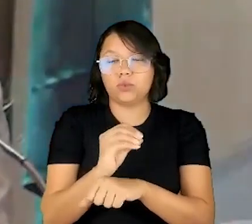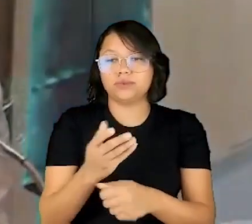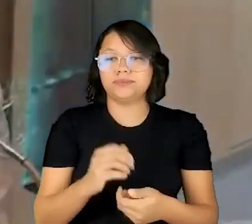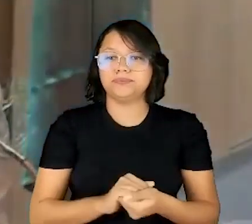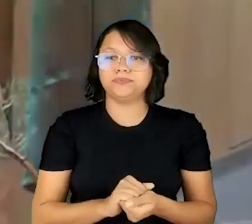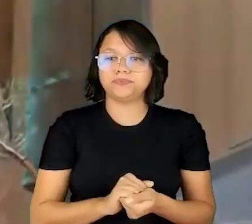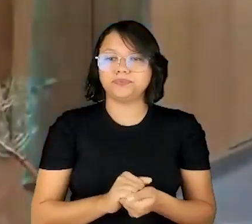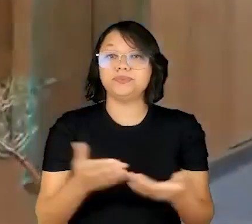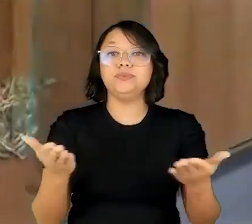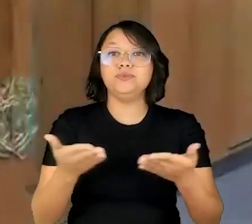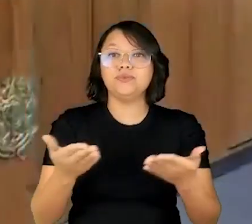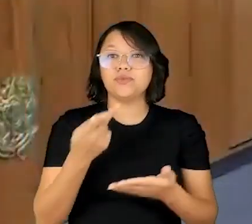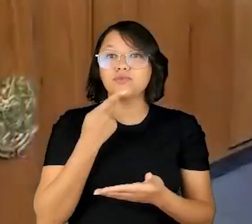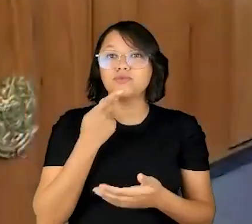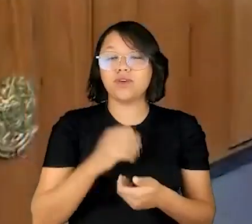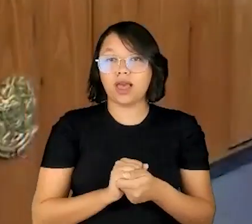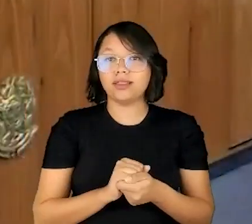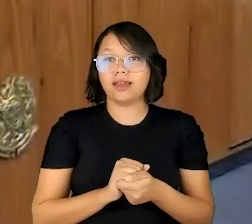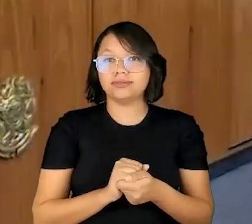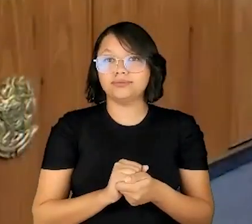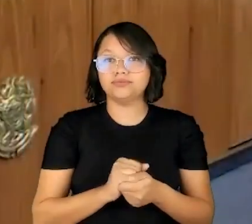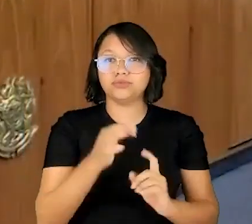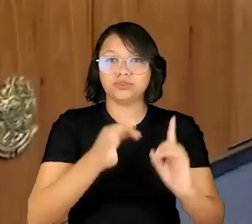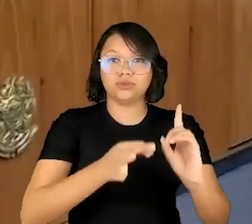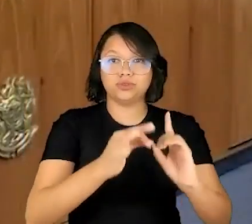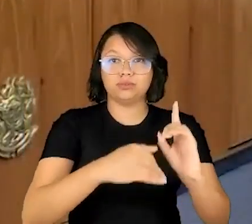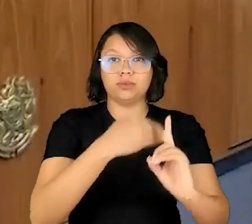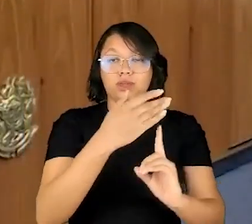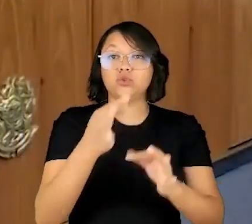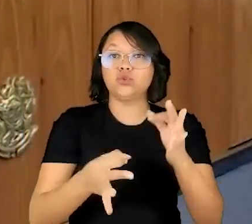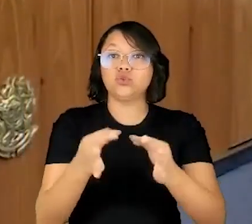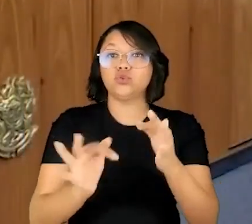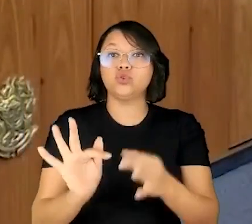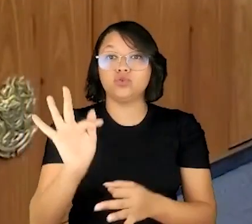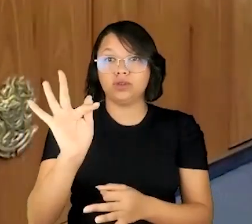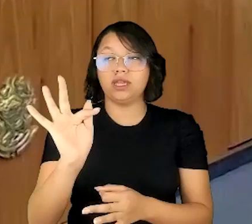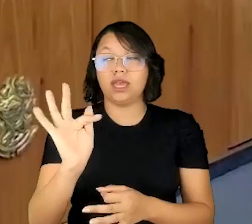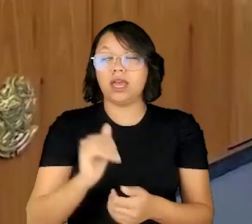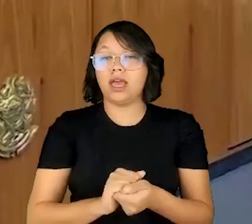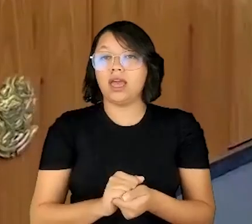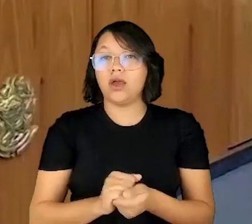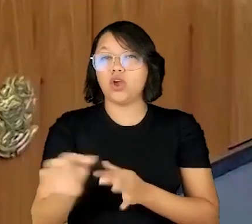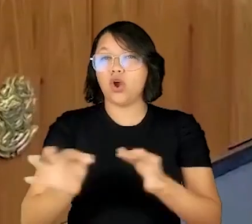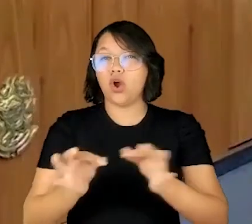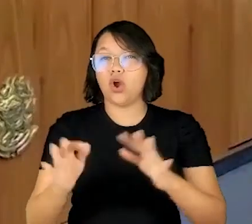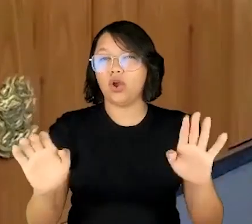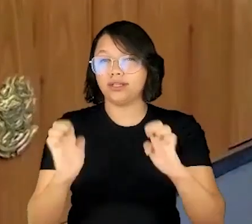agora ao doutor Djalma Moreira Gomes, juiz federal, que coordenou esse evento.